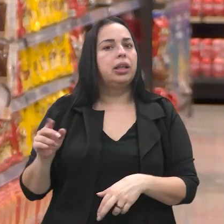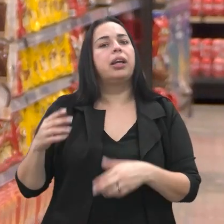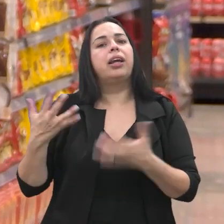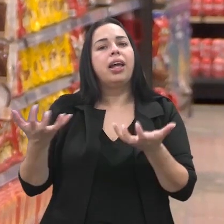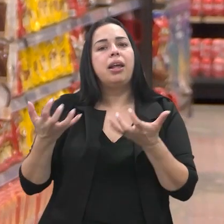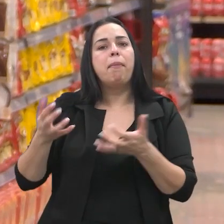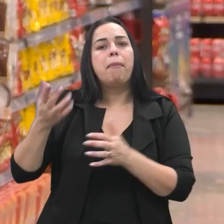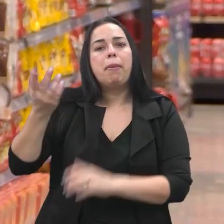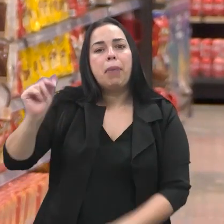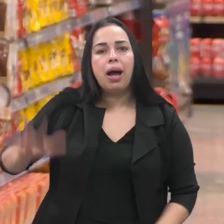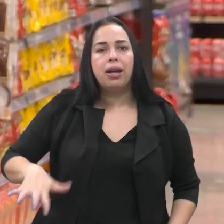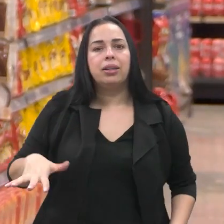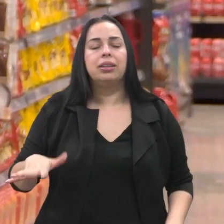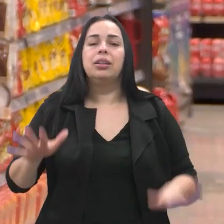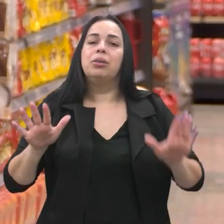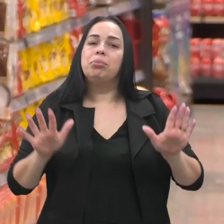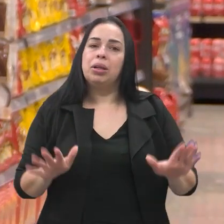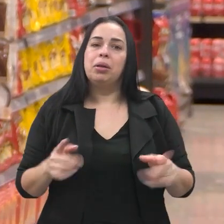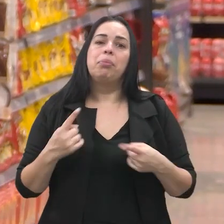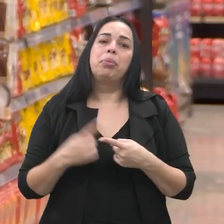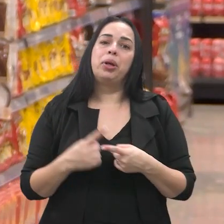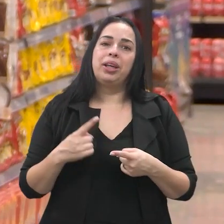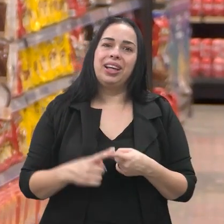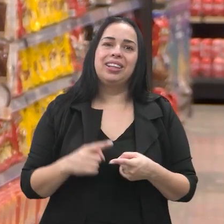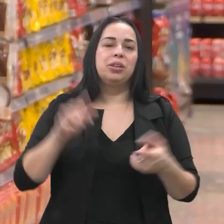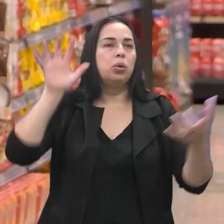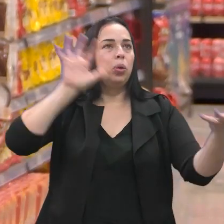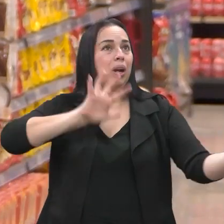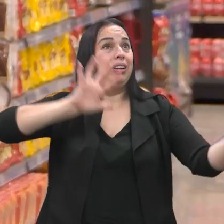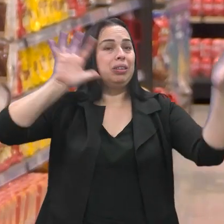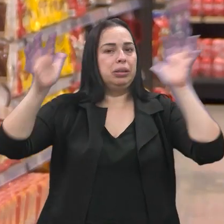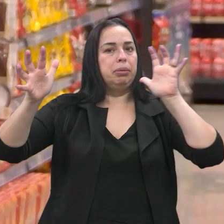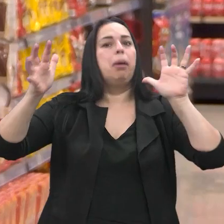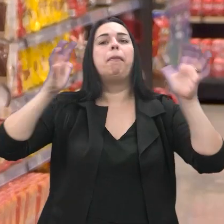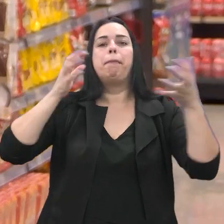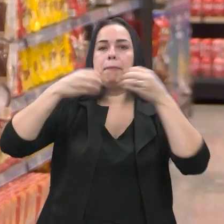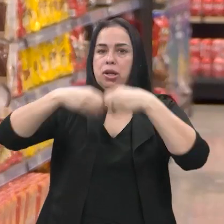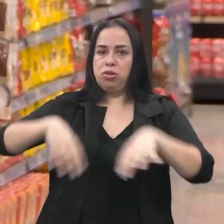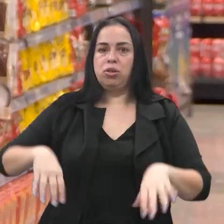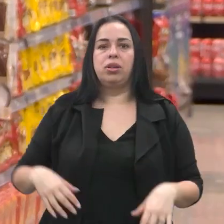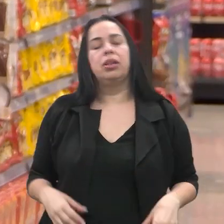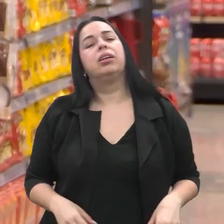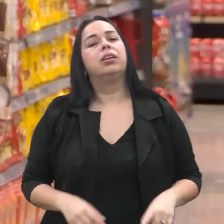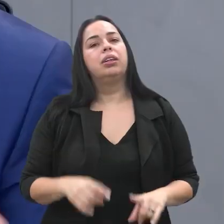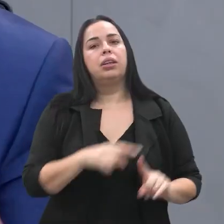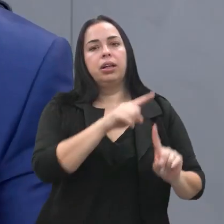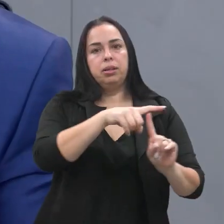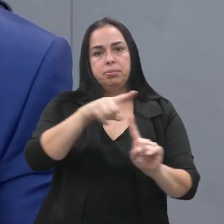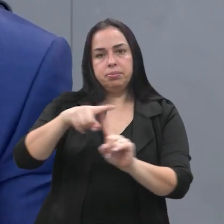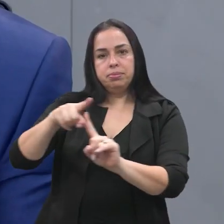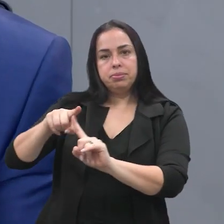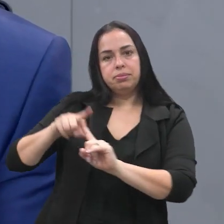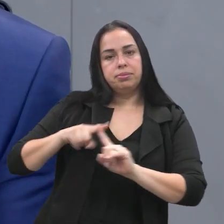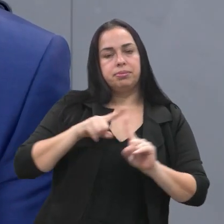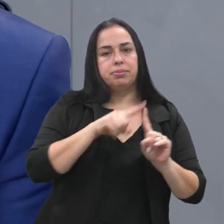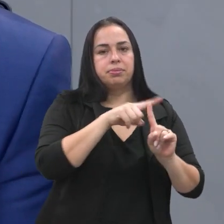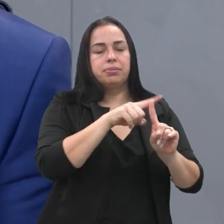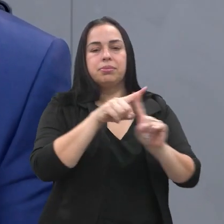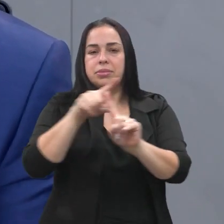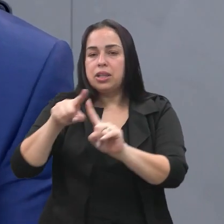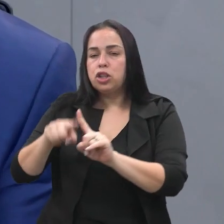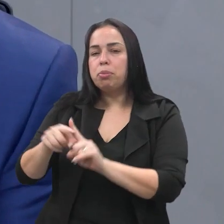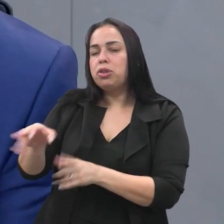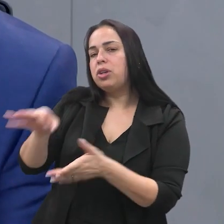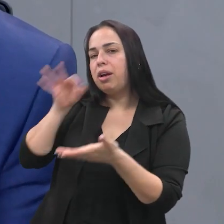E o preço que nós vemos hoje nas prateleiras é reflexo de um grande vilão: o clima. Cada variedade tem uma necessidade